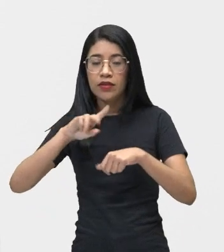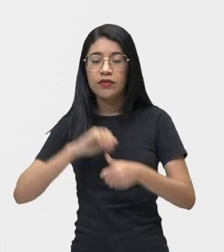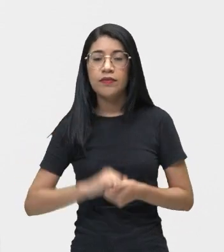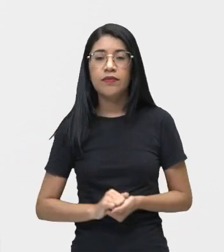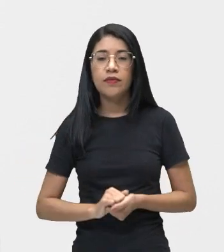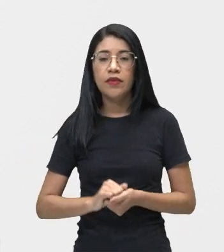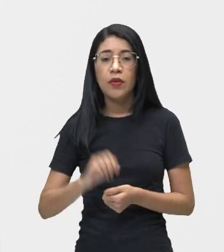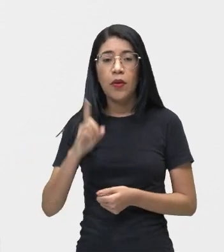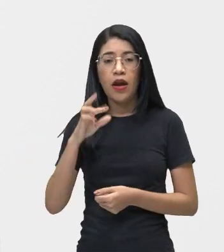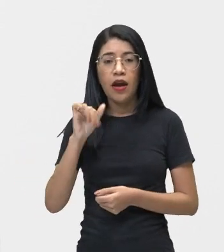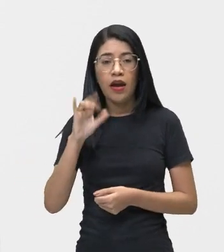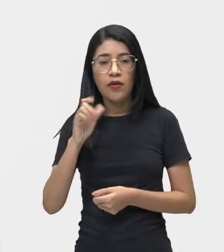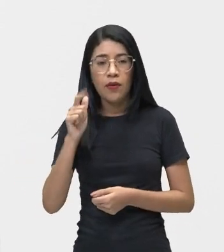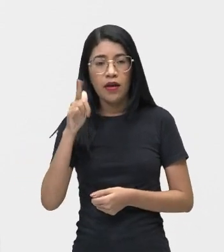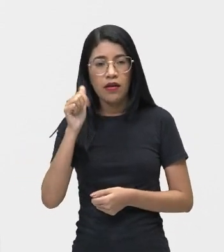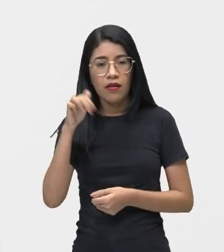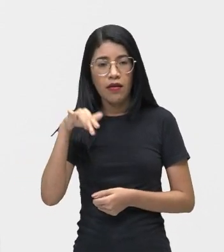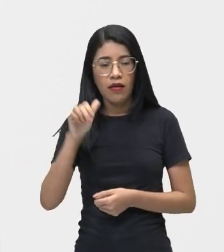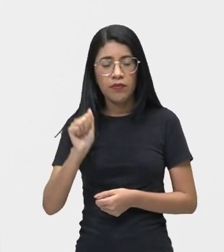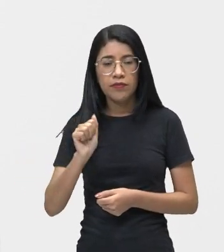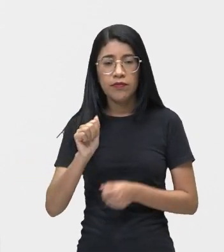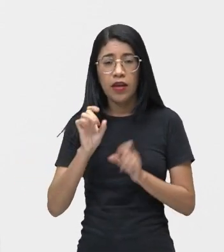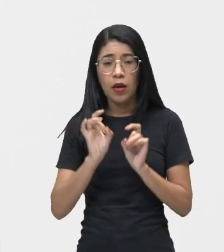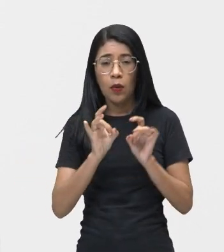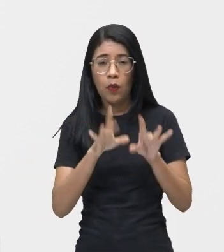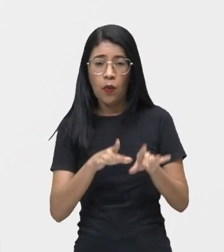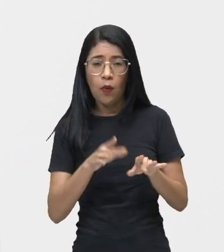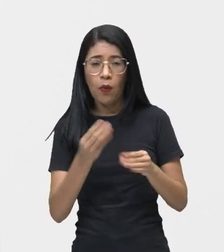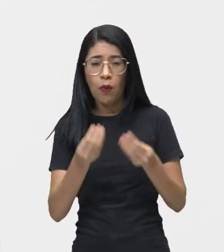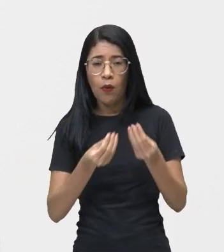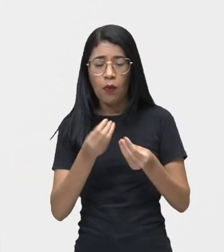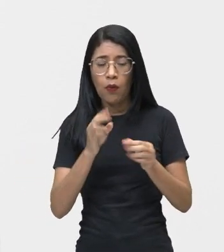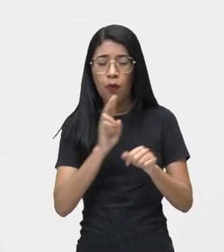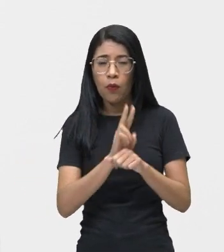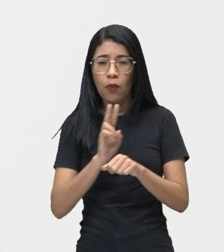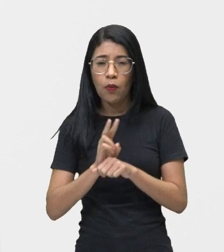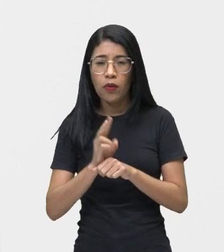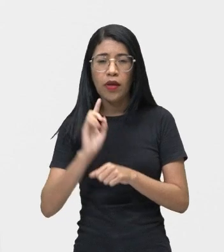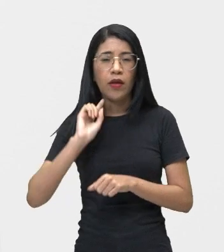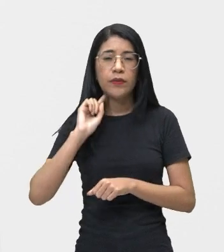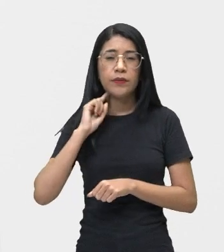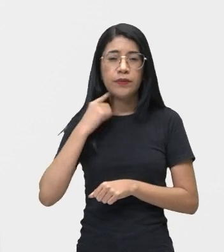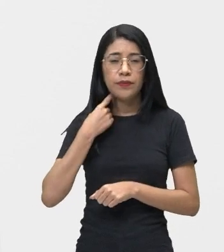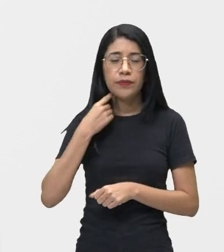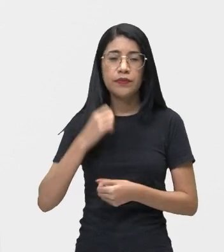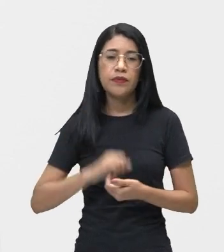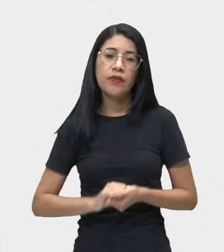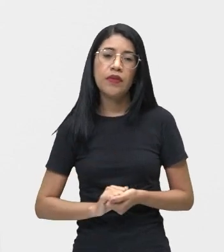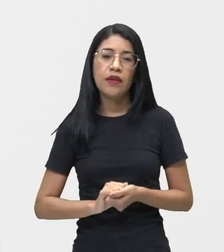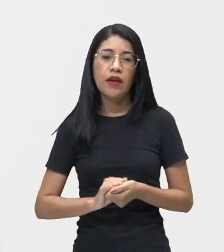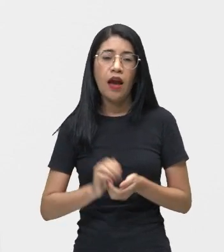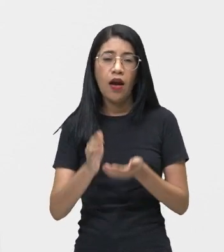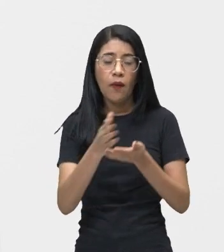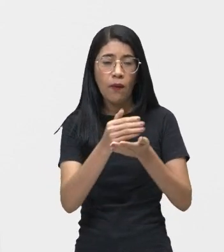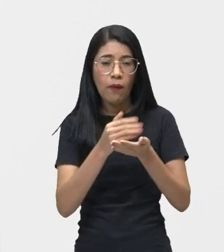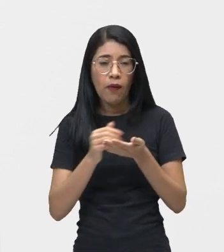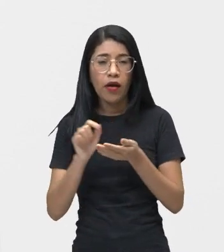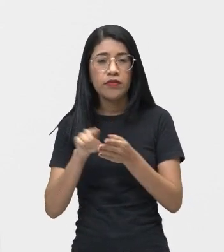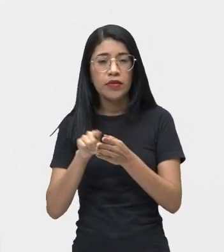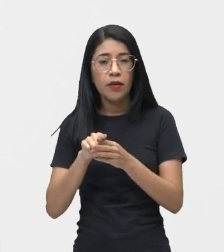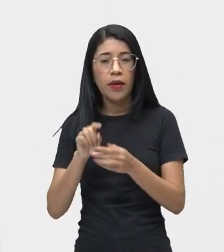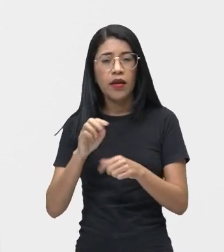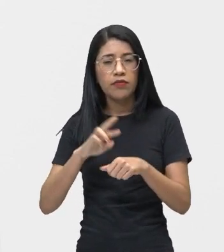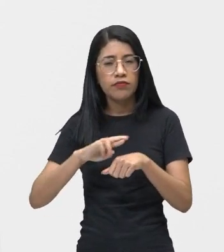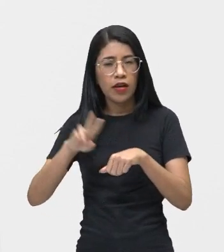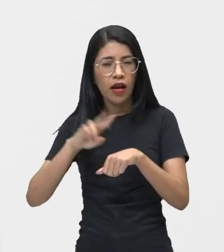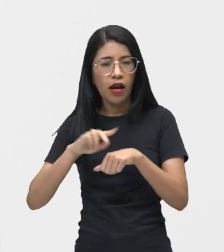radioativo e raio gama, descarte e tratamento de resíduos, bioacumulação e